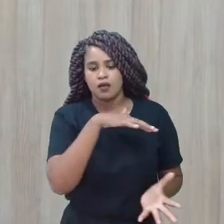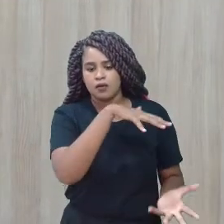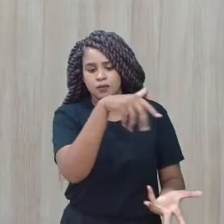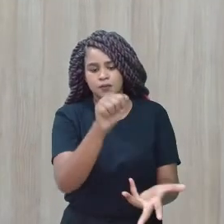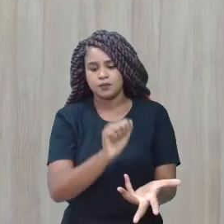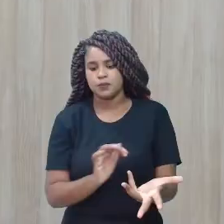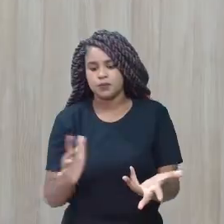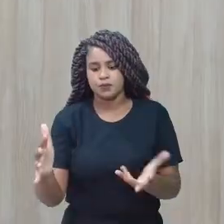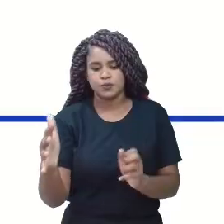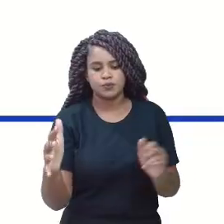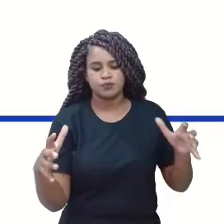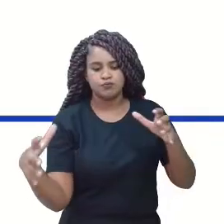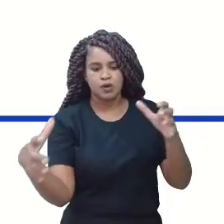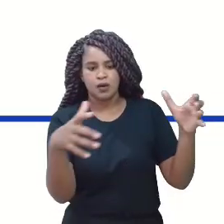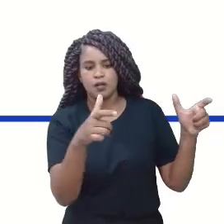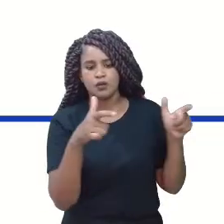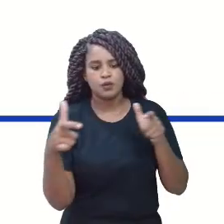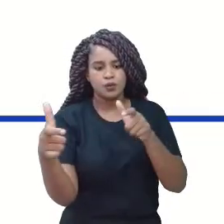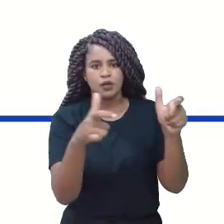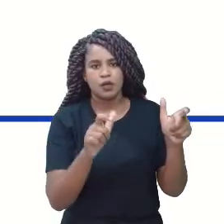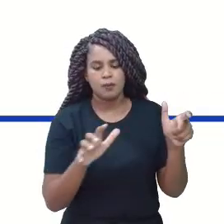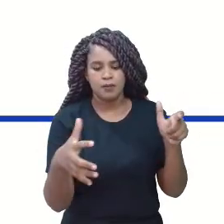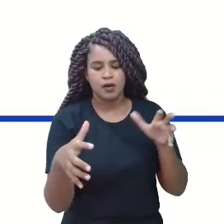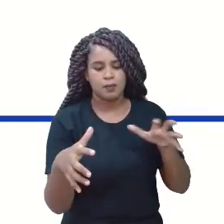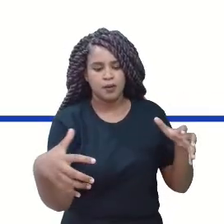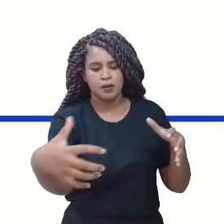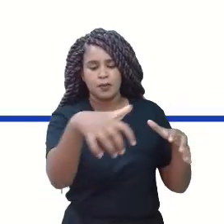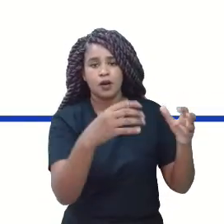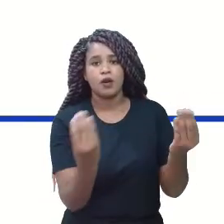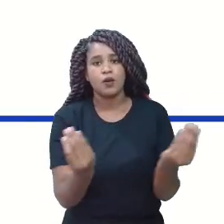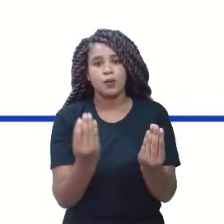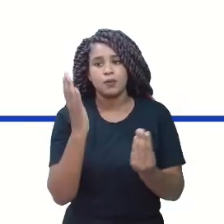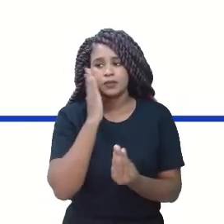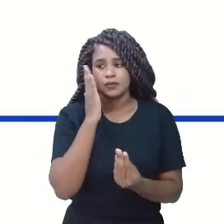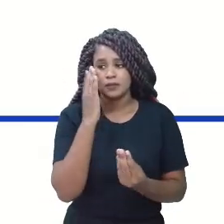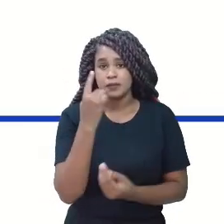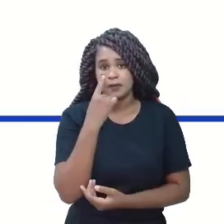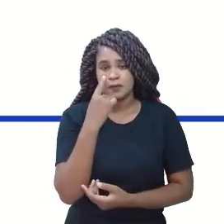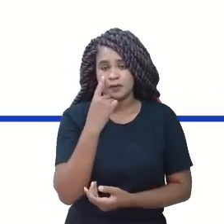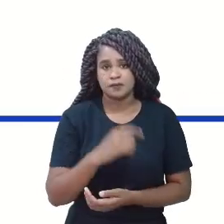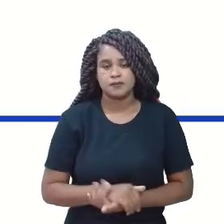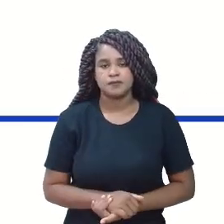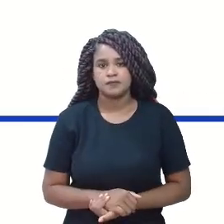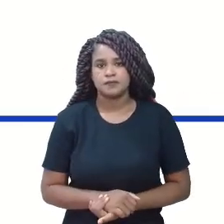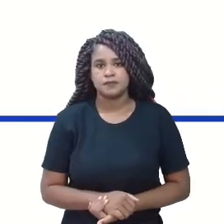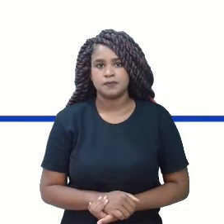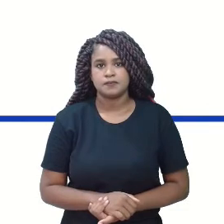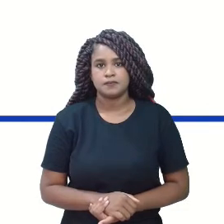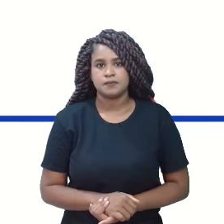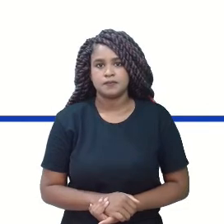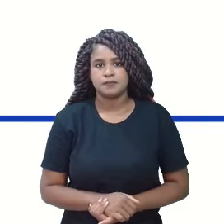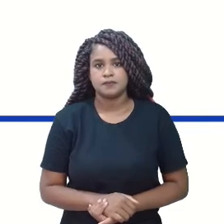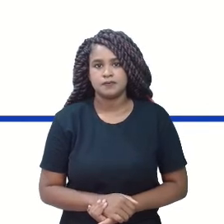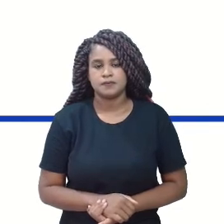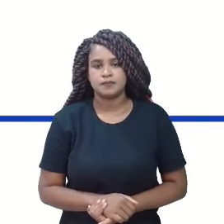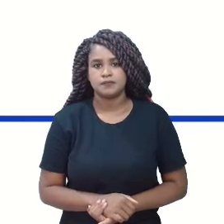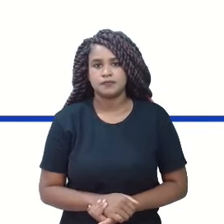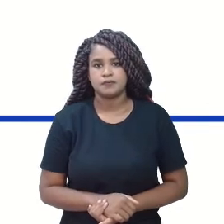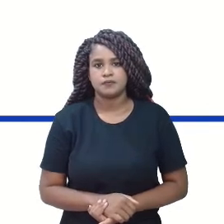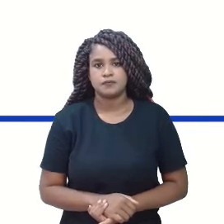Como é que a gente pode entender aí essa questão? Bom, a gente pode observar aqui, né,